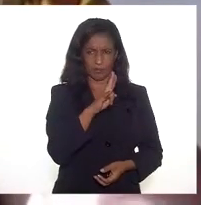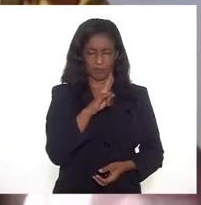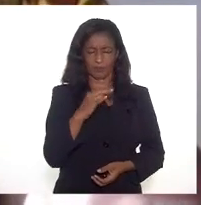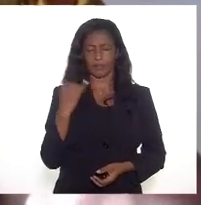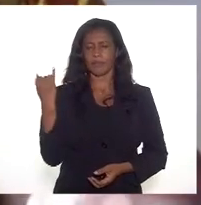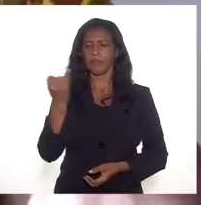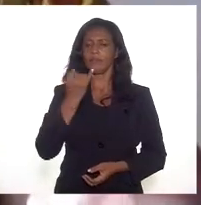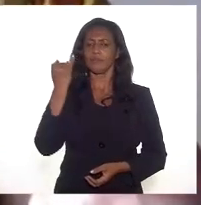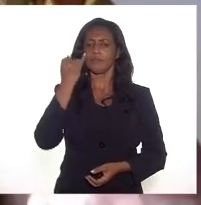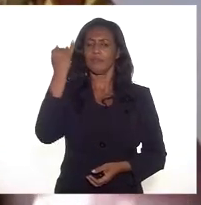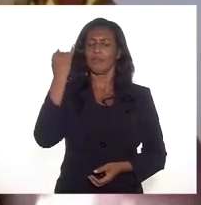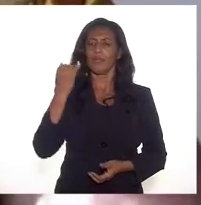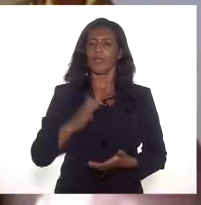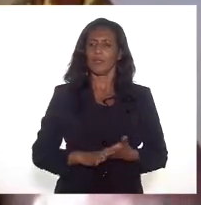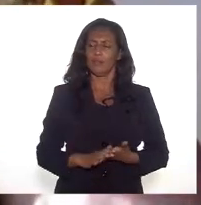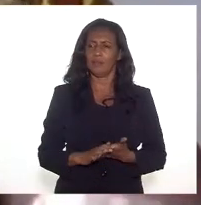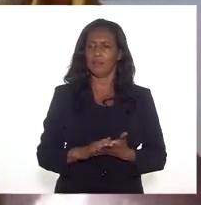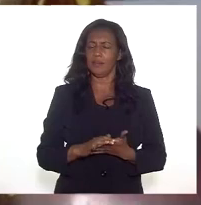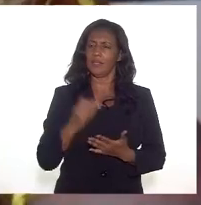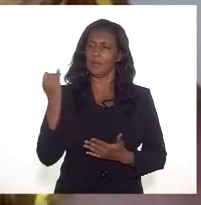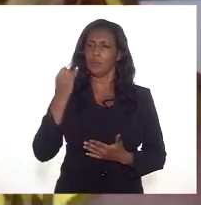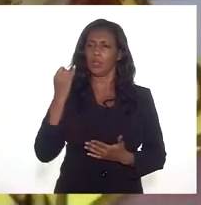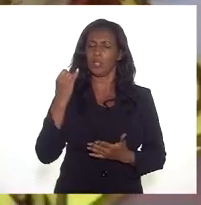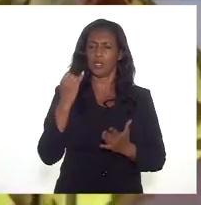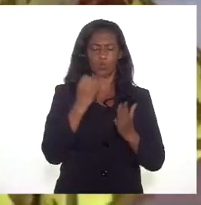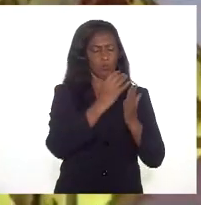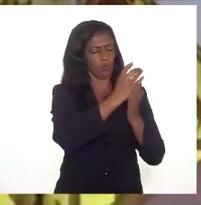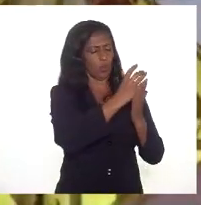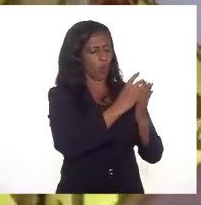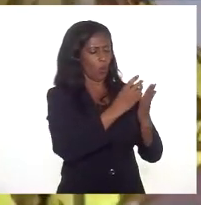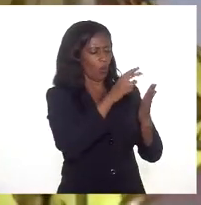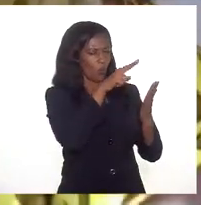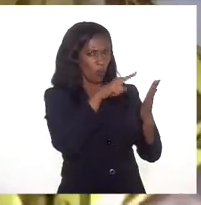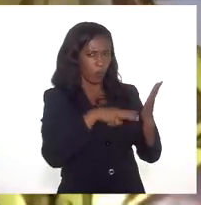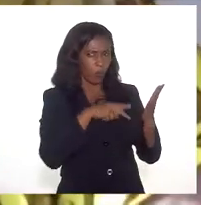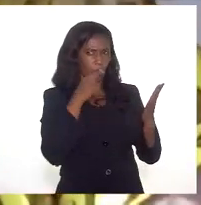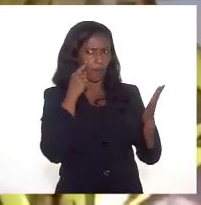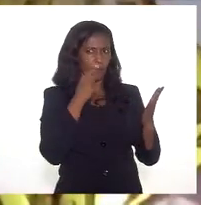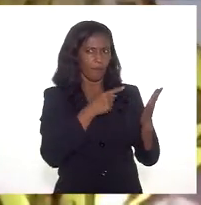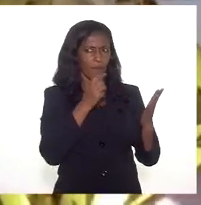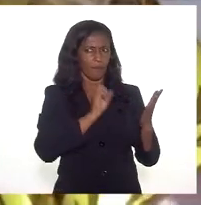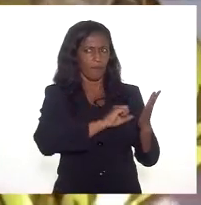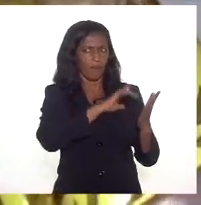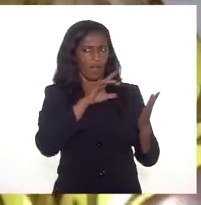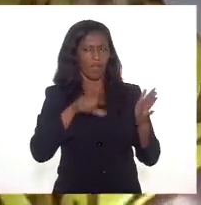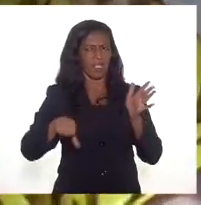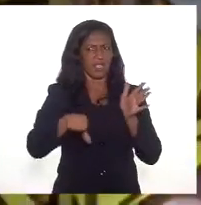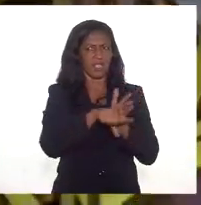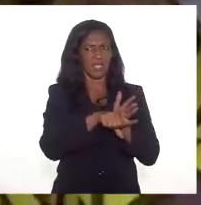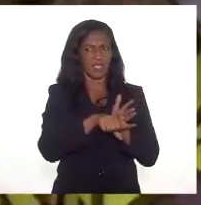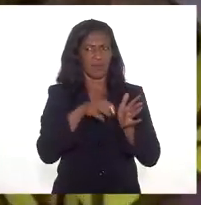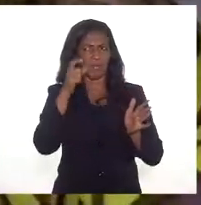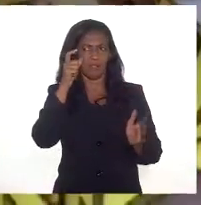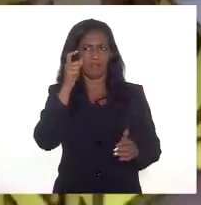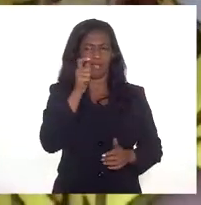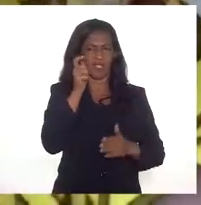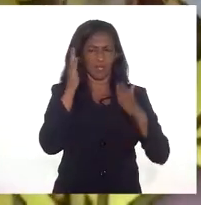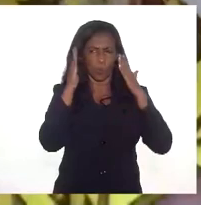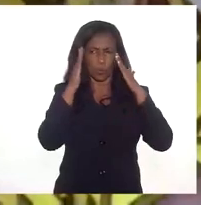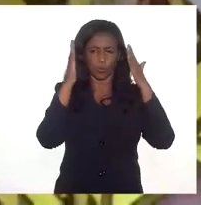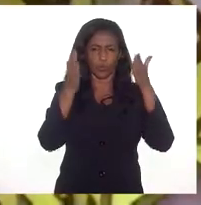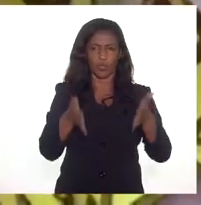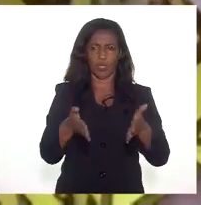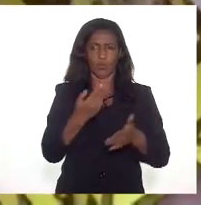muito importante contextualizar que ficou nítido o cometimento de crime e o interesse direto do